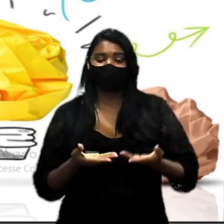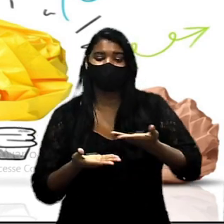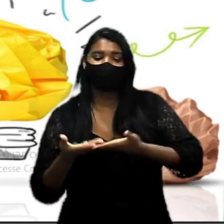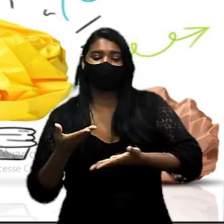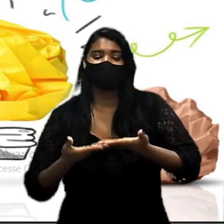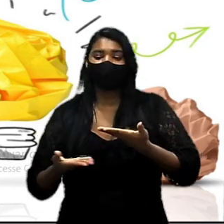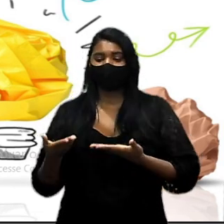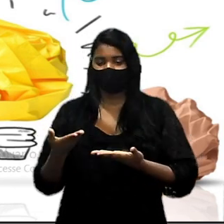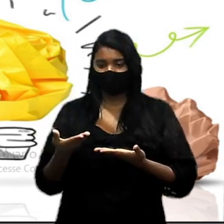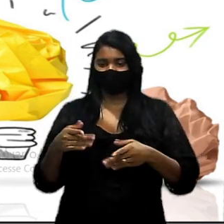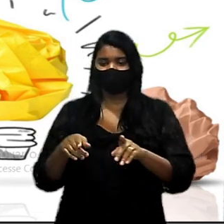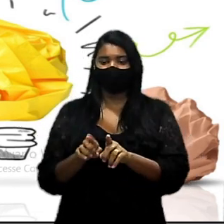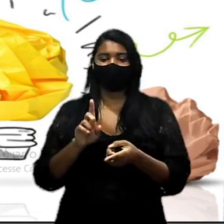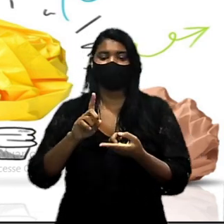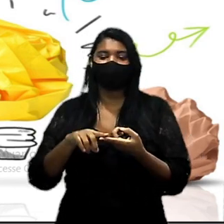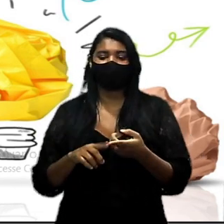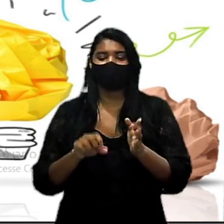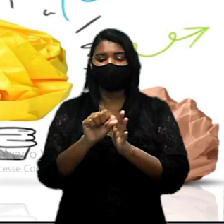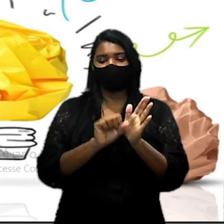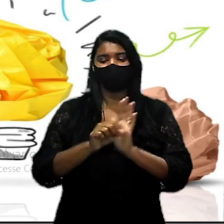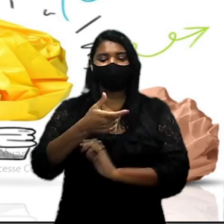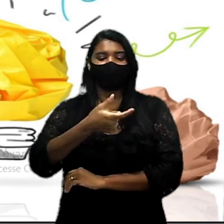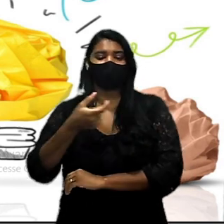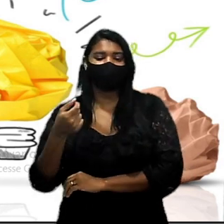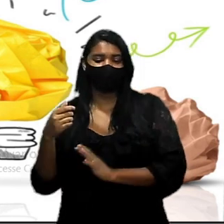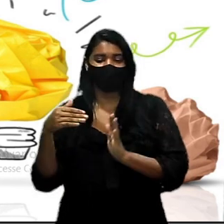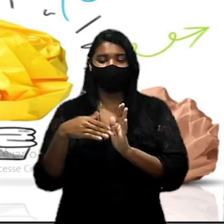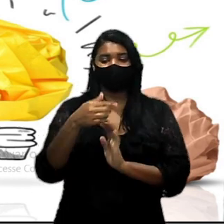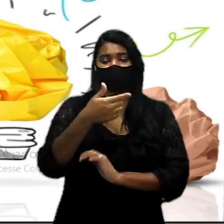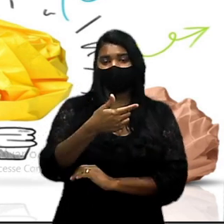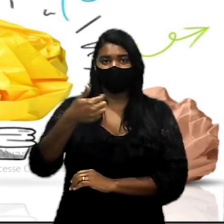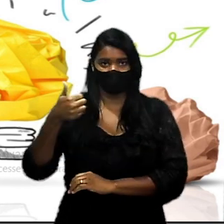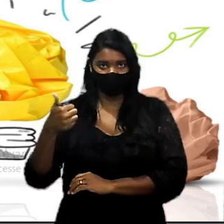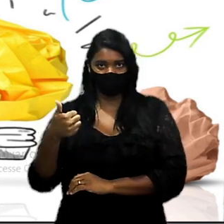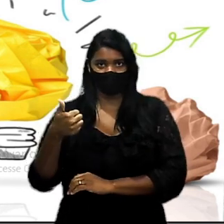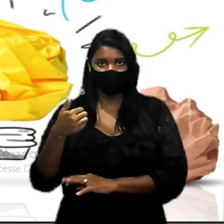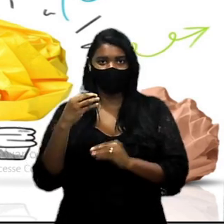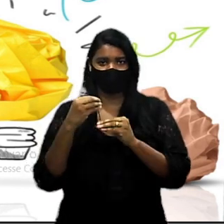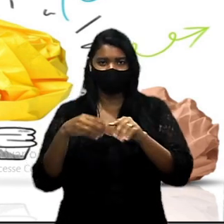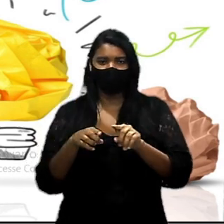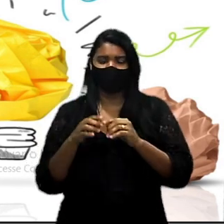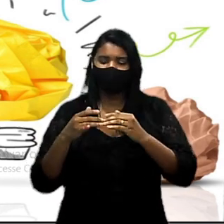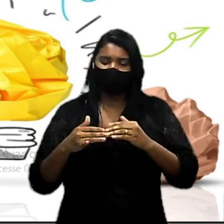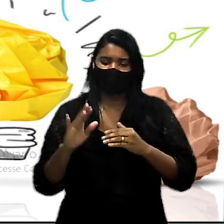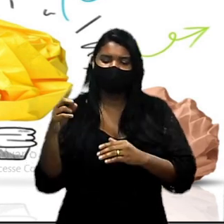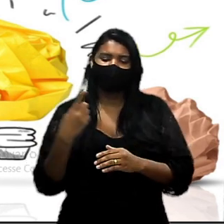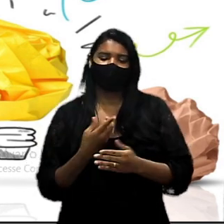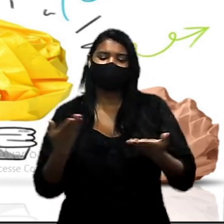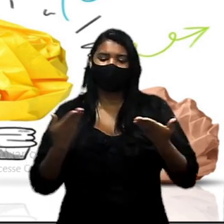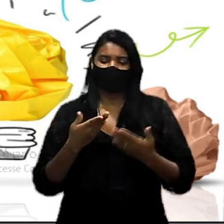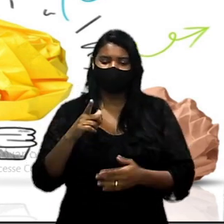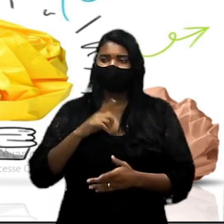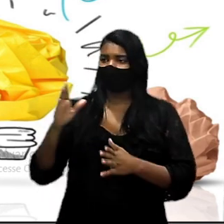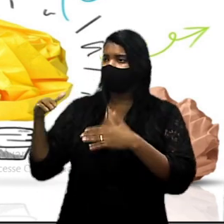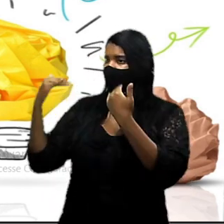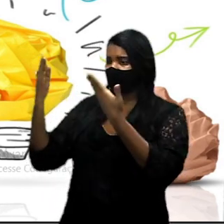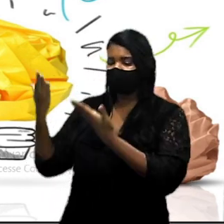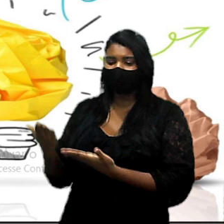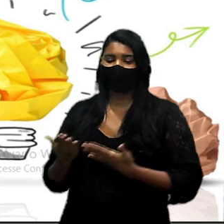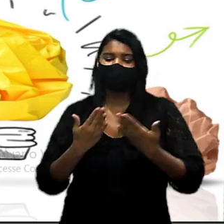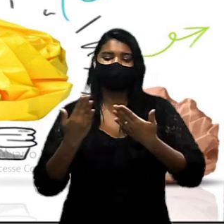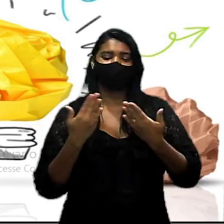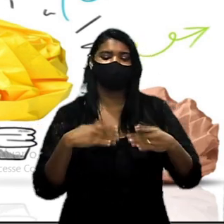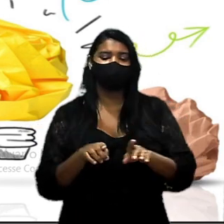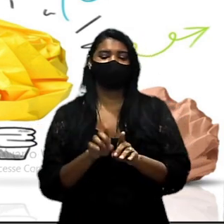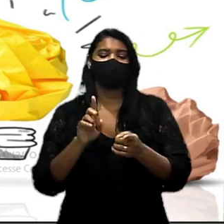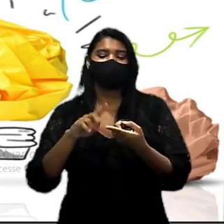permite migrar tanto do século XX como também para o século XXI. Daí pela qual a gente tem aí,